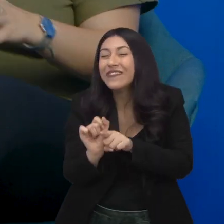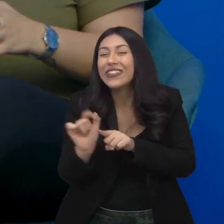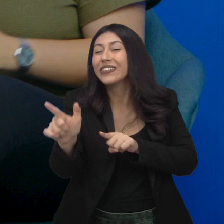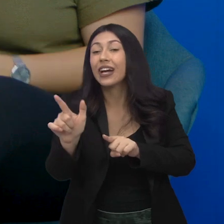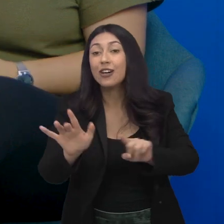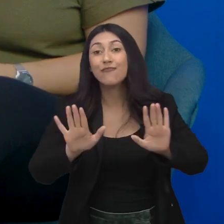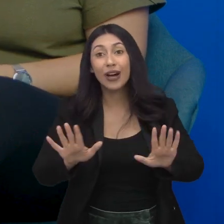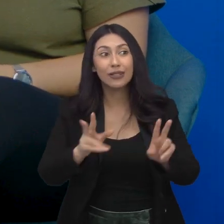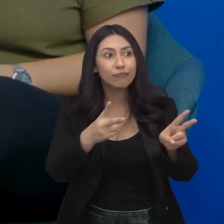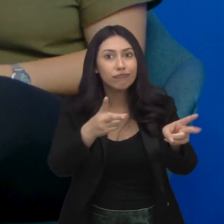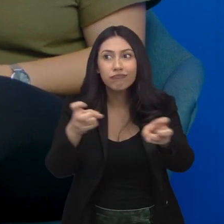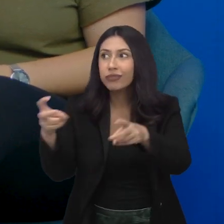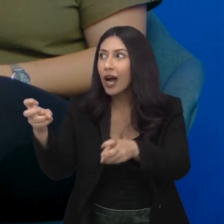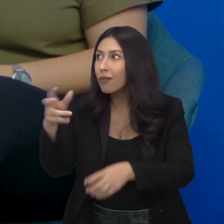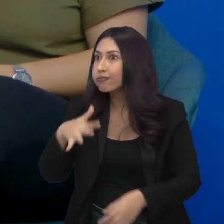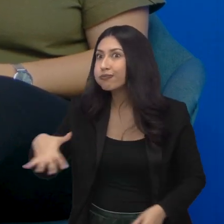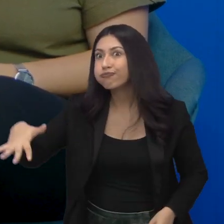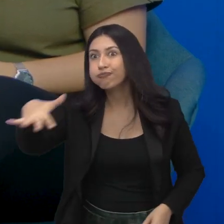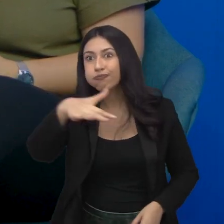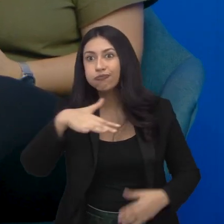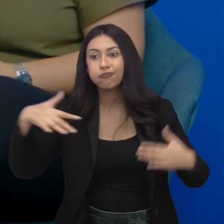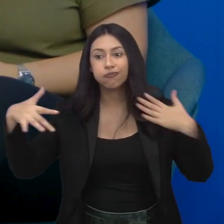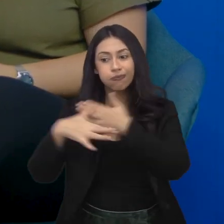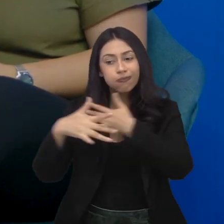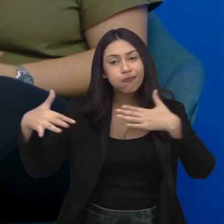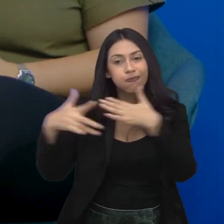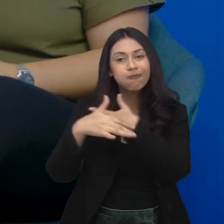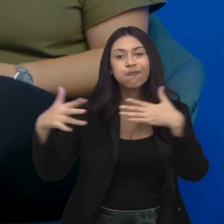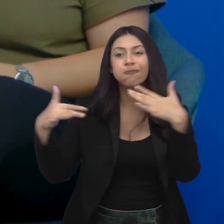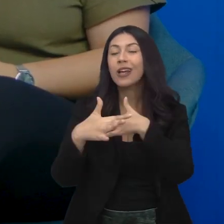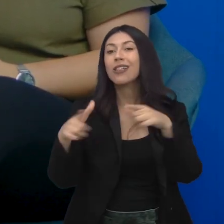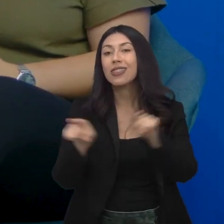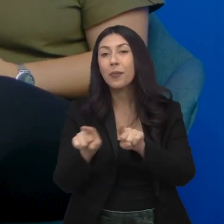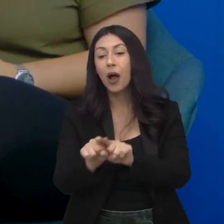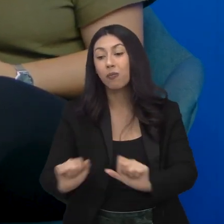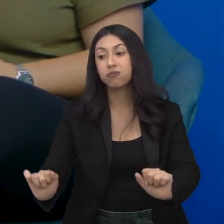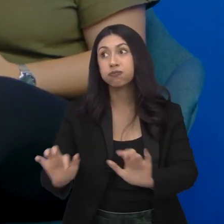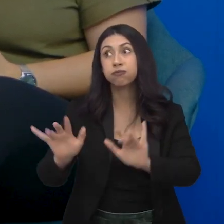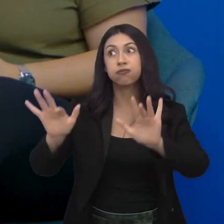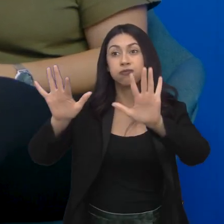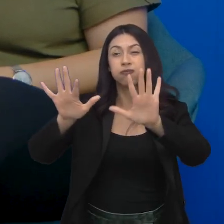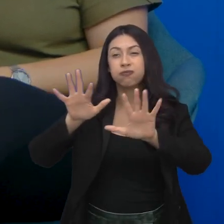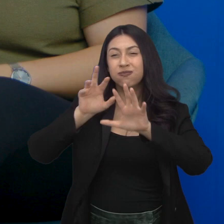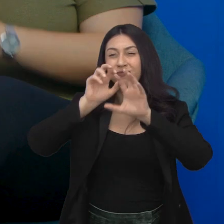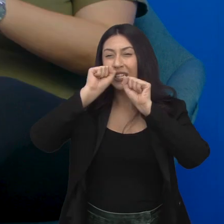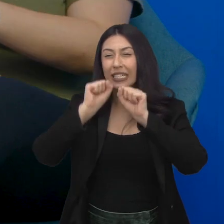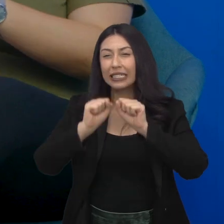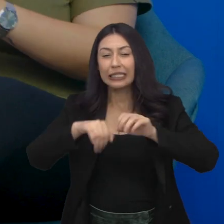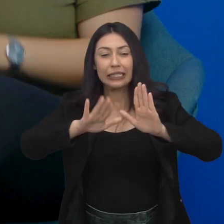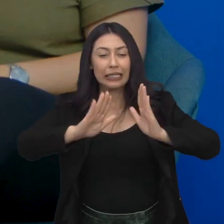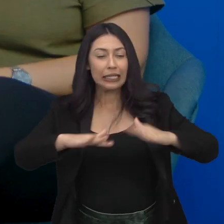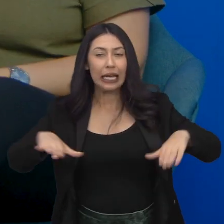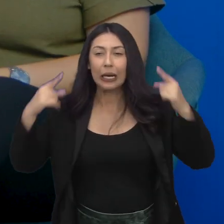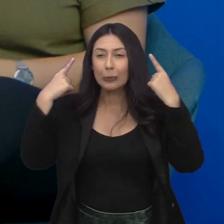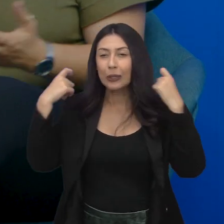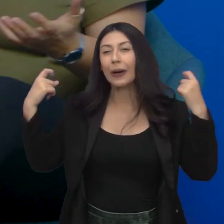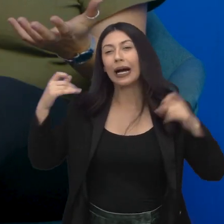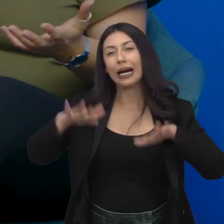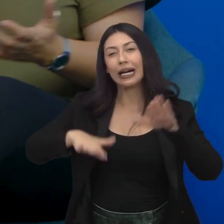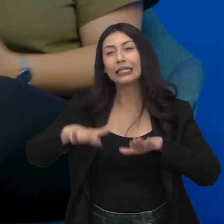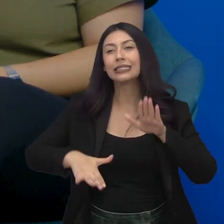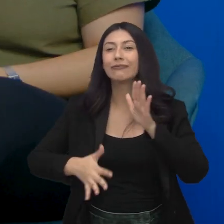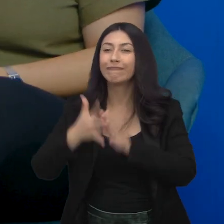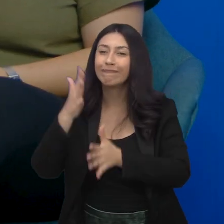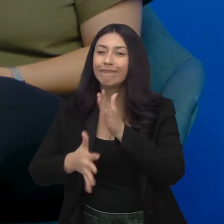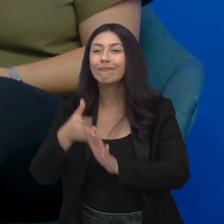vou alugar, e aí você não pensa que naquela avenida vai ser muito movimentado, vai ter a fumaça da churrasqueira, vai ter o barulho da criançada, e isso